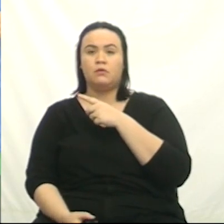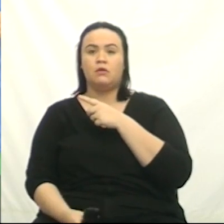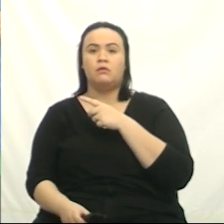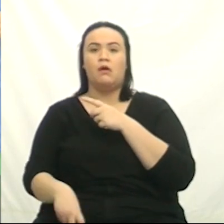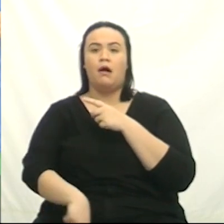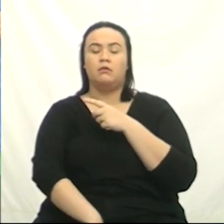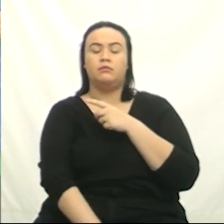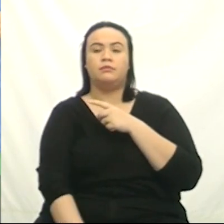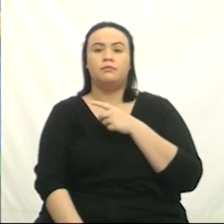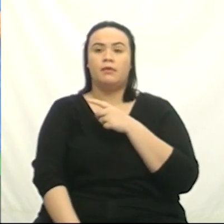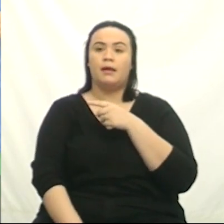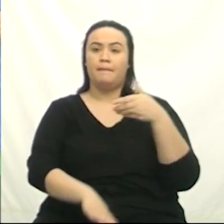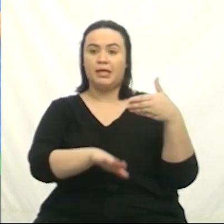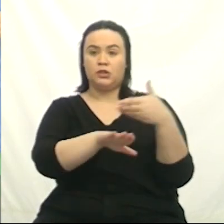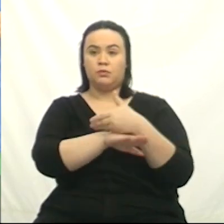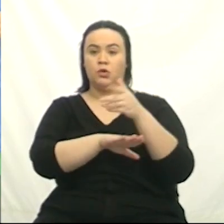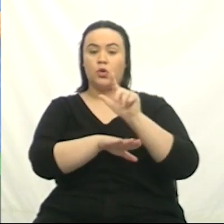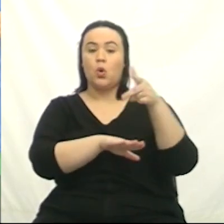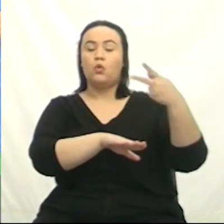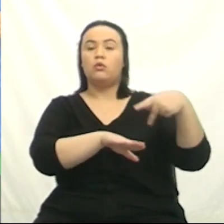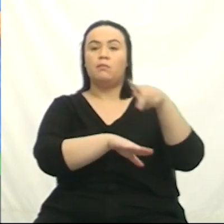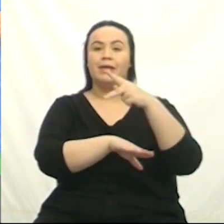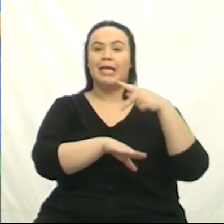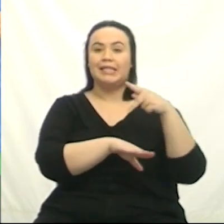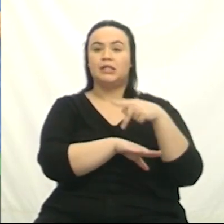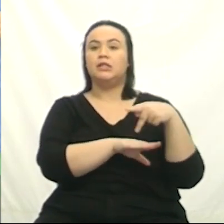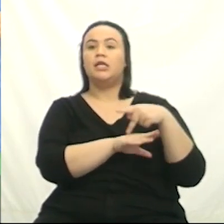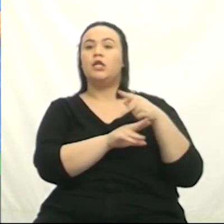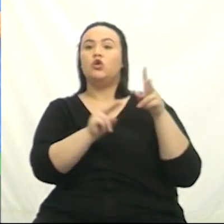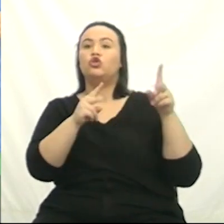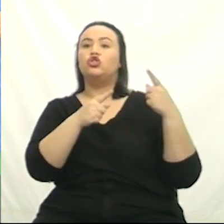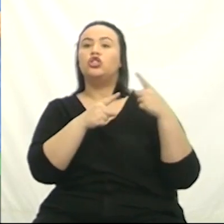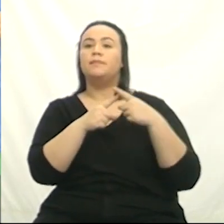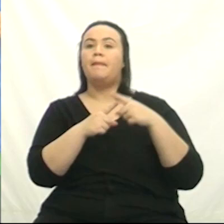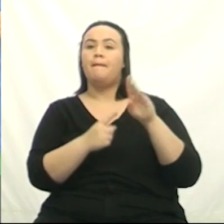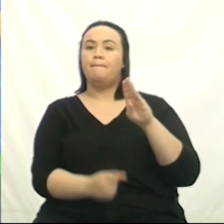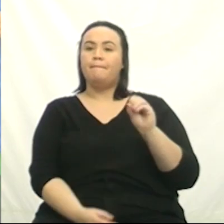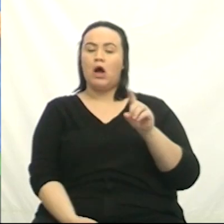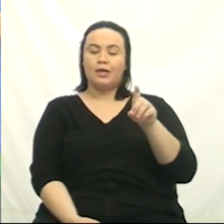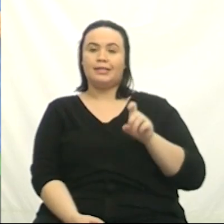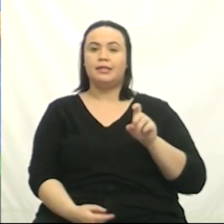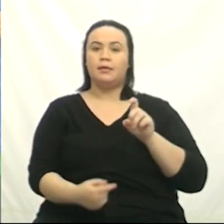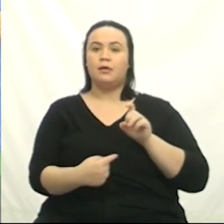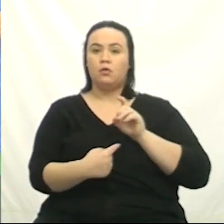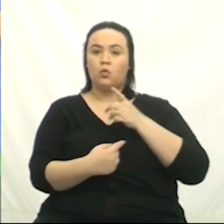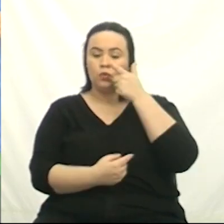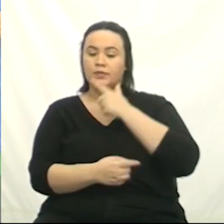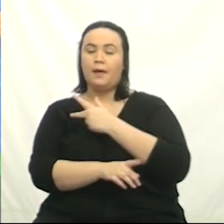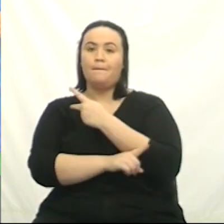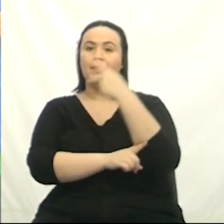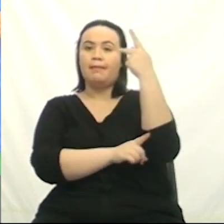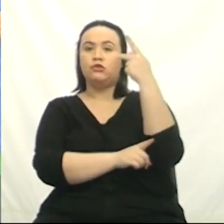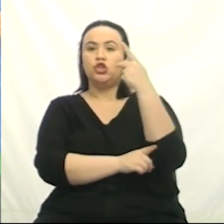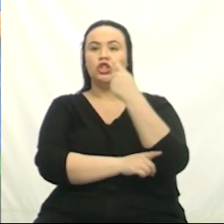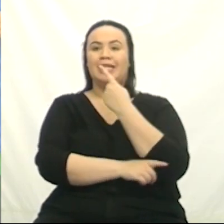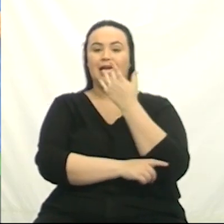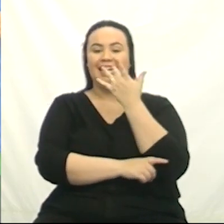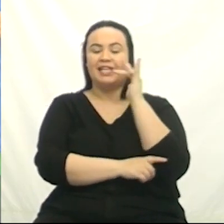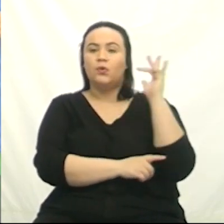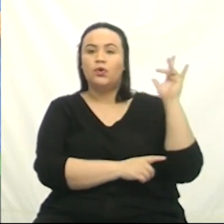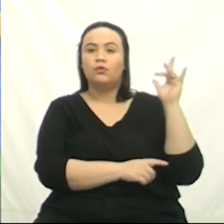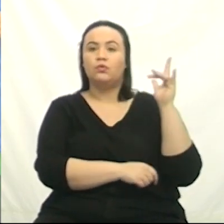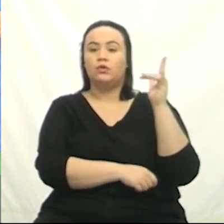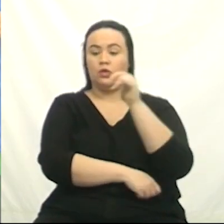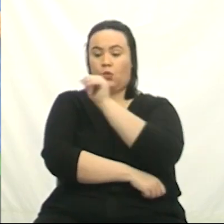uma competição internacional. A Carol, ela conquistou a medalha de ouro representando o Brasil no Mundial Escolar, que teve no Rio de